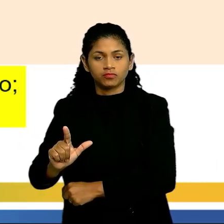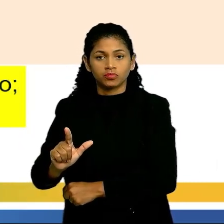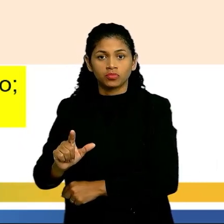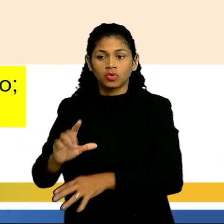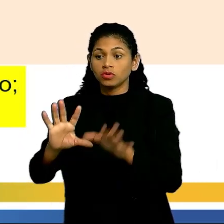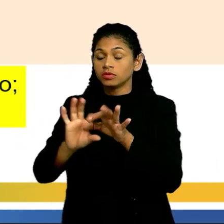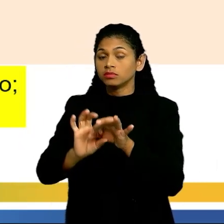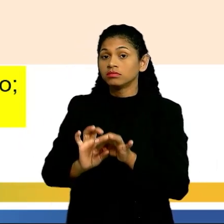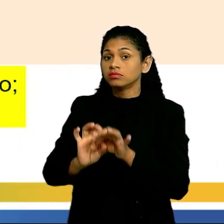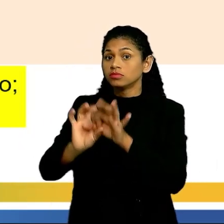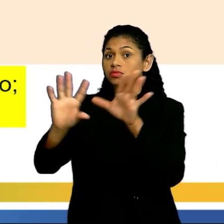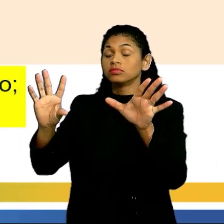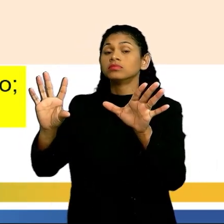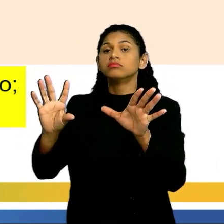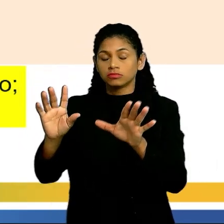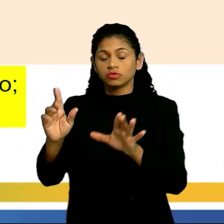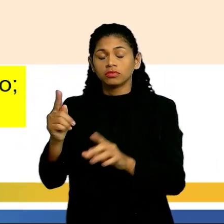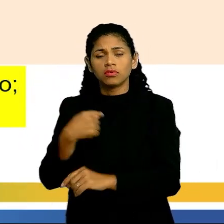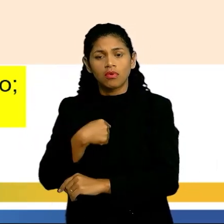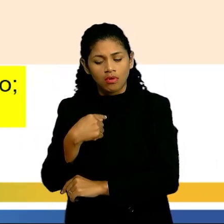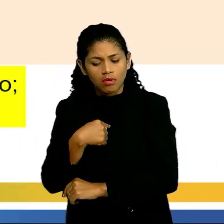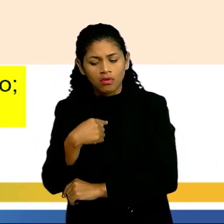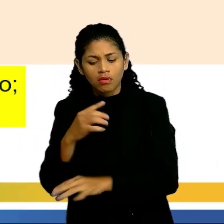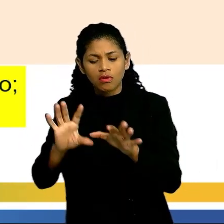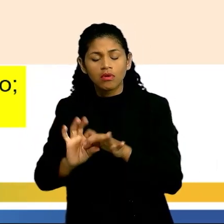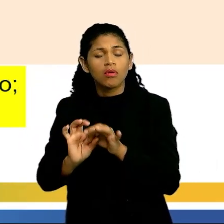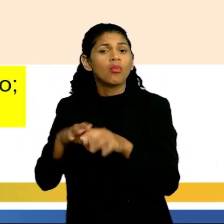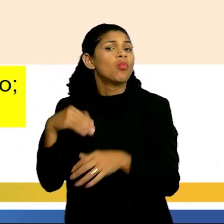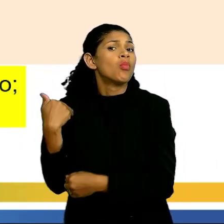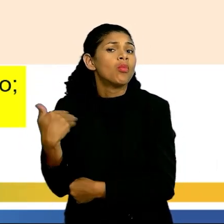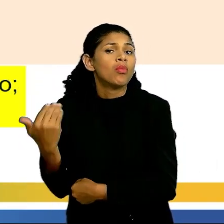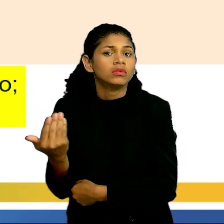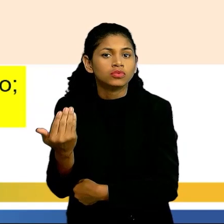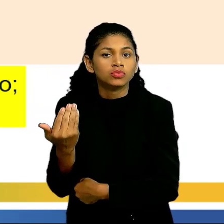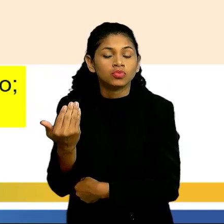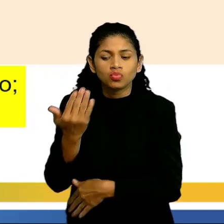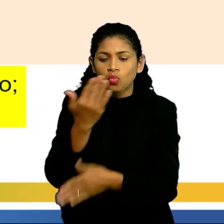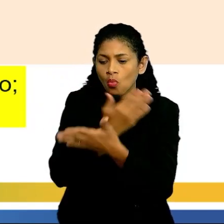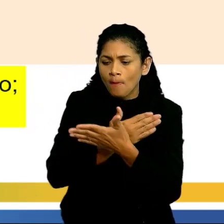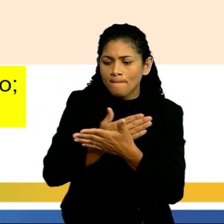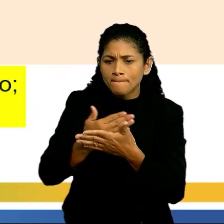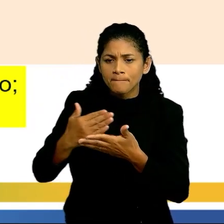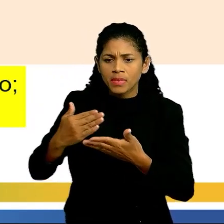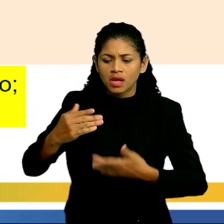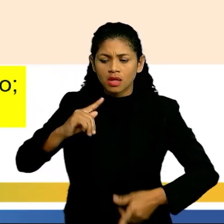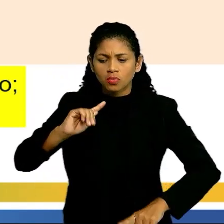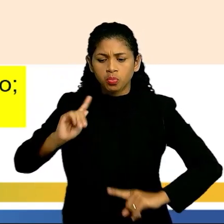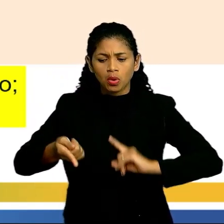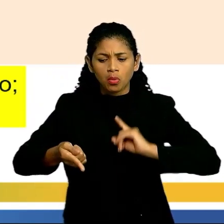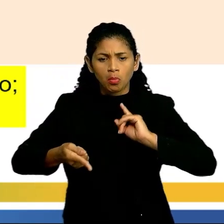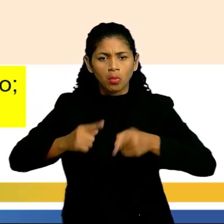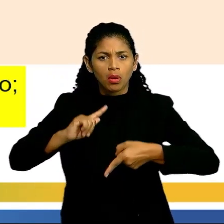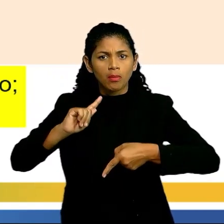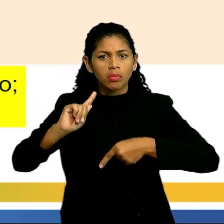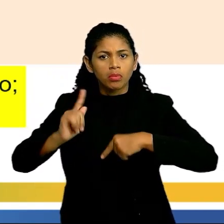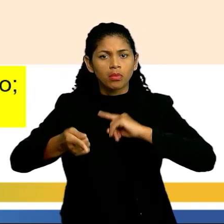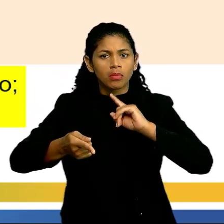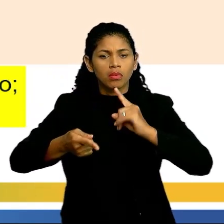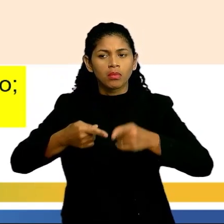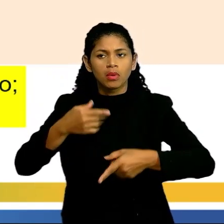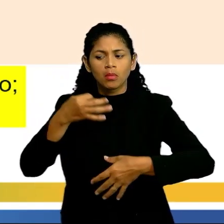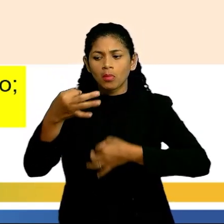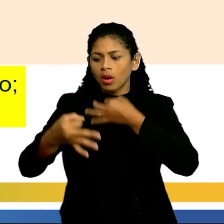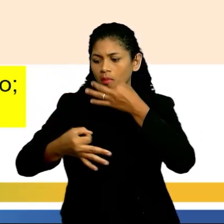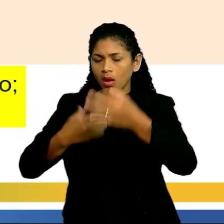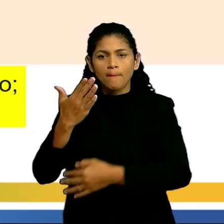aqueles mandamentos que me são colocados. É por isso que ele vai fazer o questionamento daquilo que ele